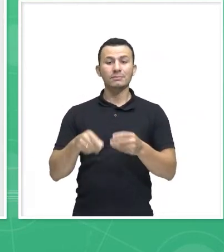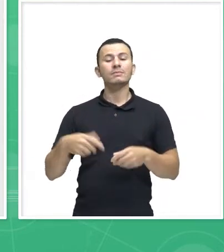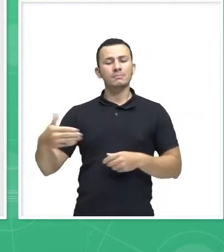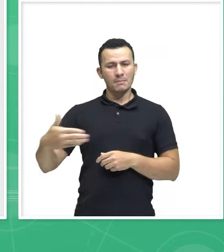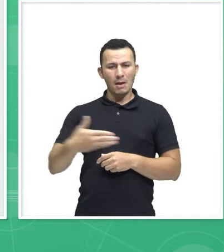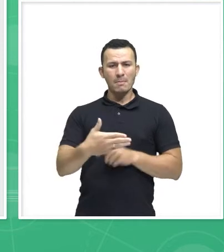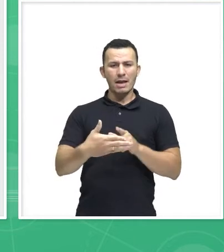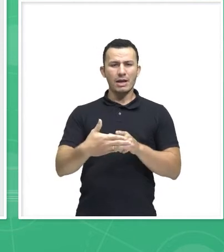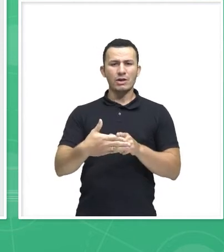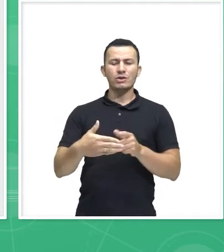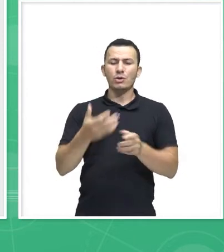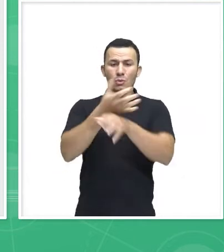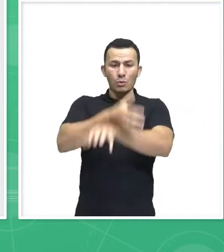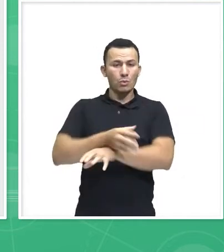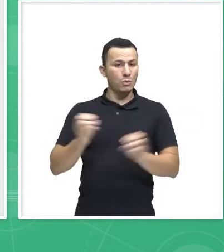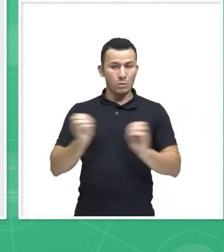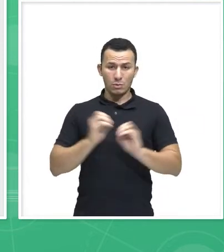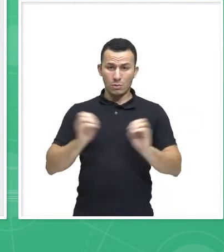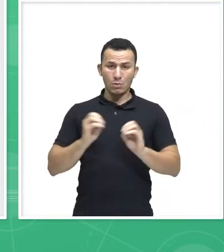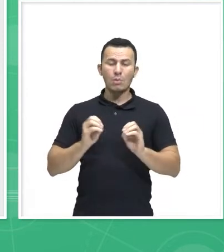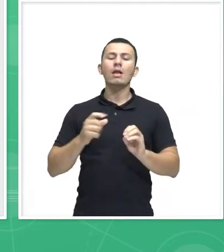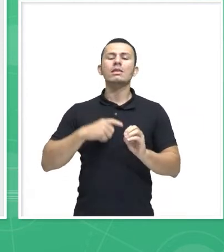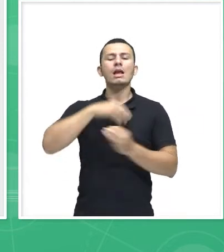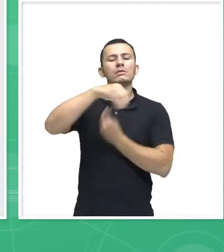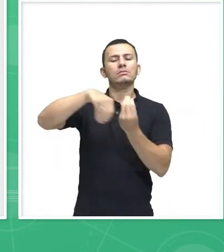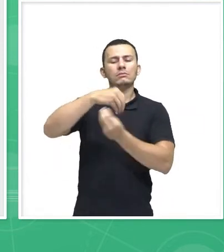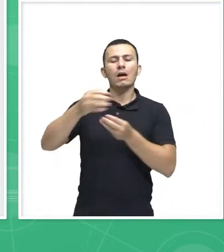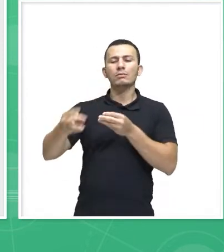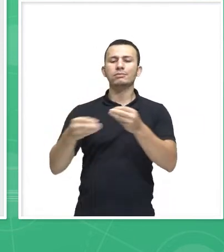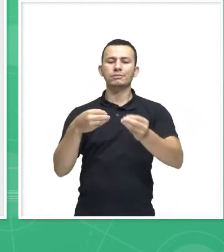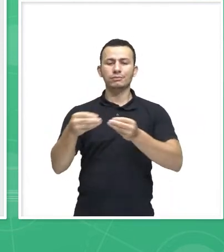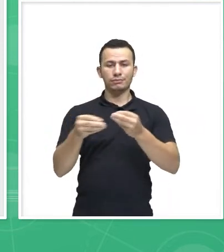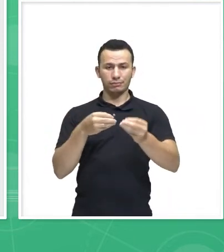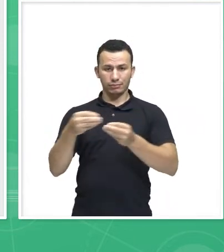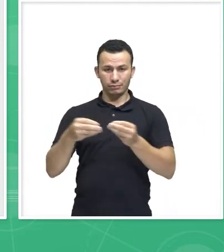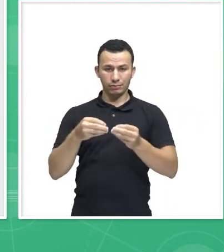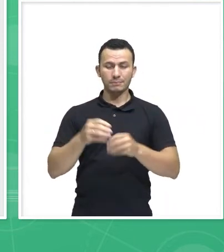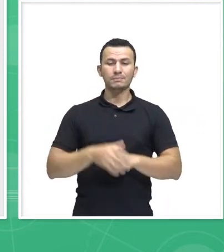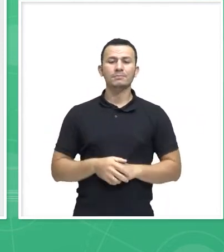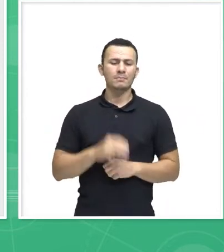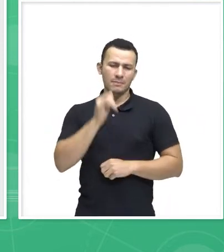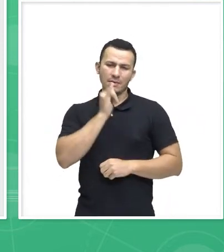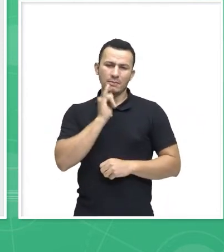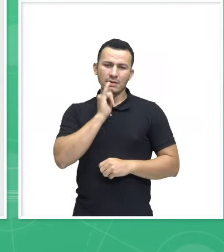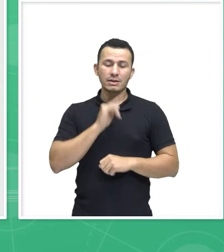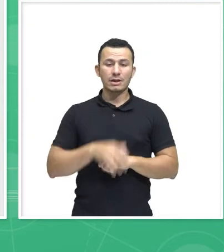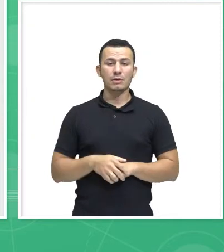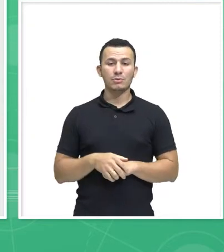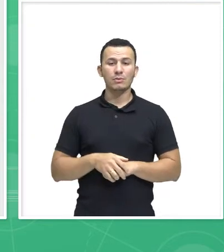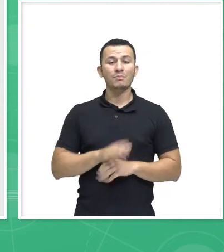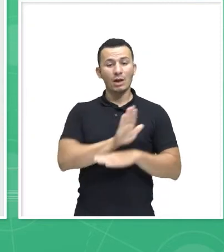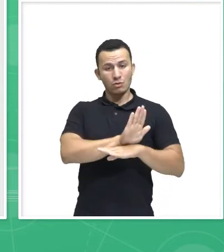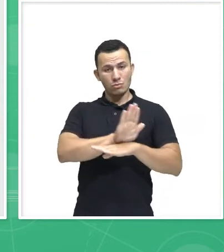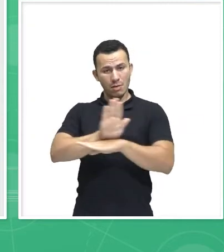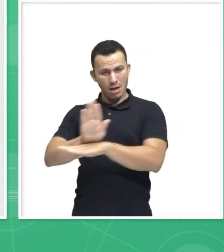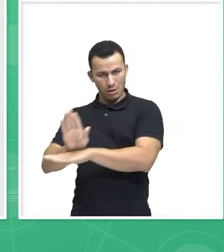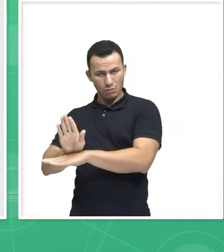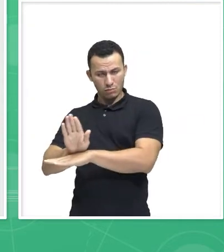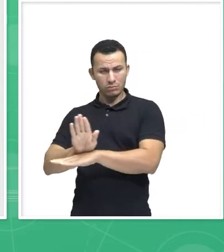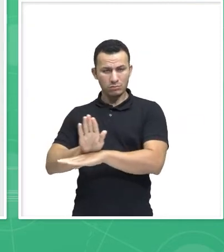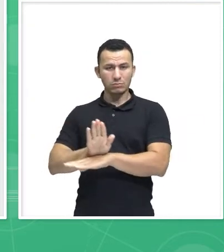peixes ali que não tem esqueleto ósseo eles têm um esqueleto formado por cartilagem e como exemplo nós temos os tubarões